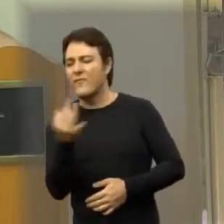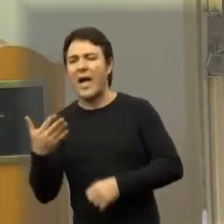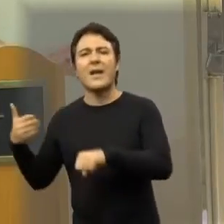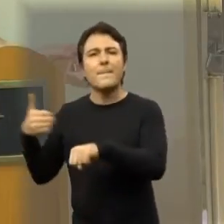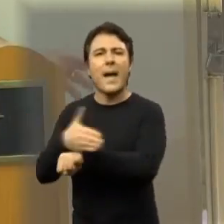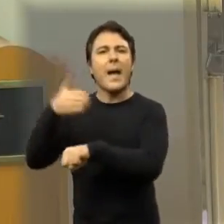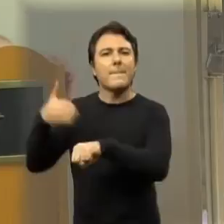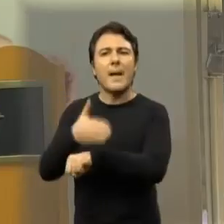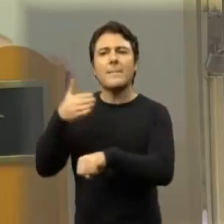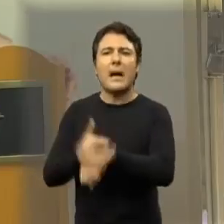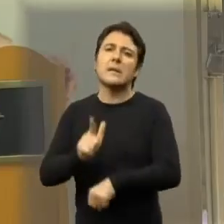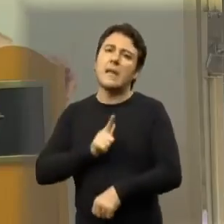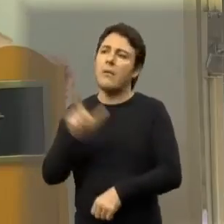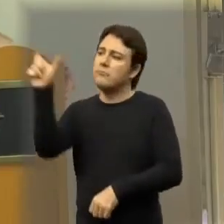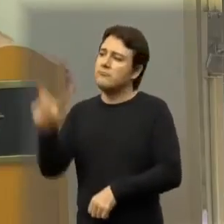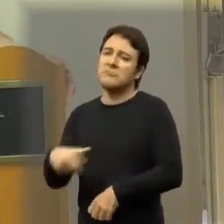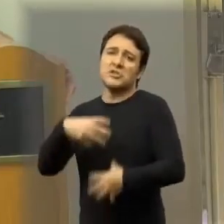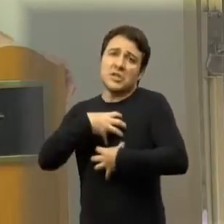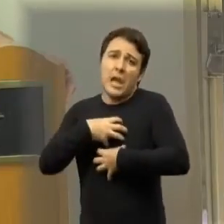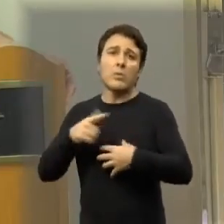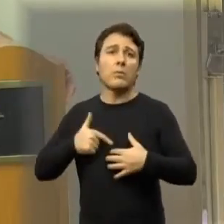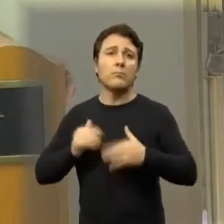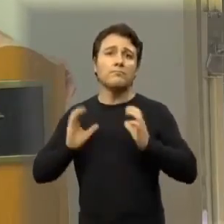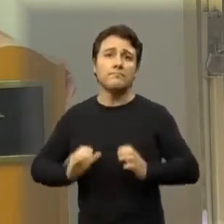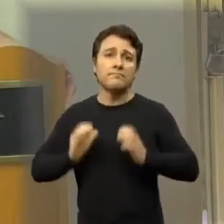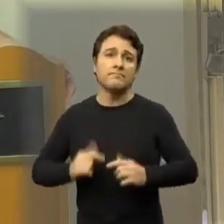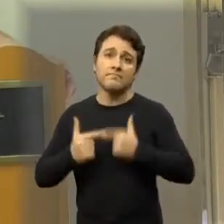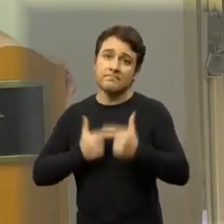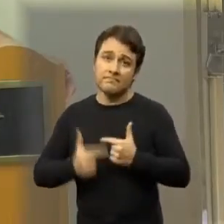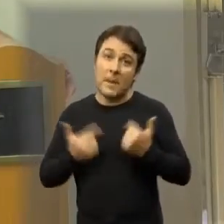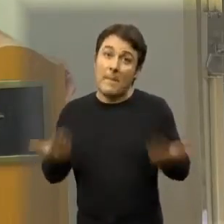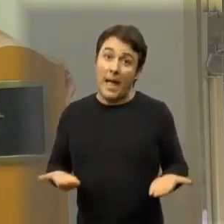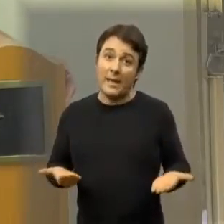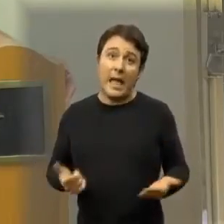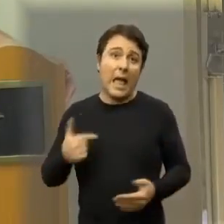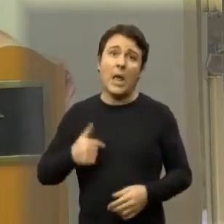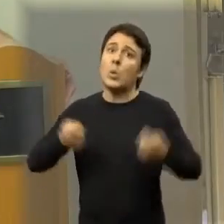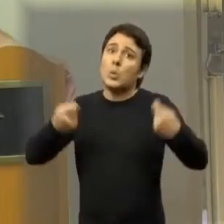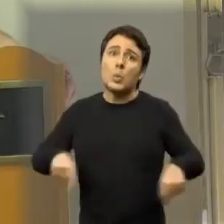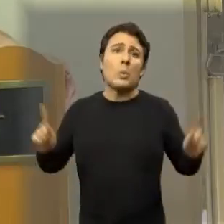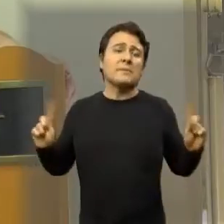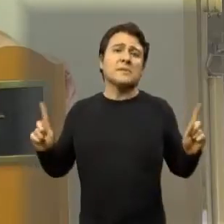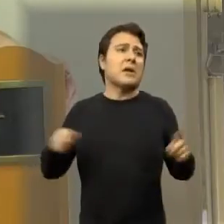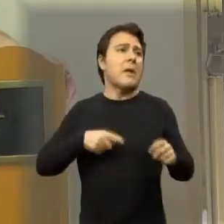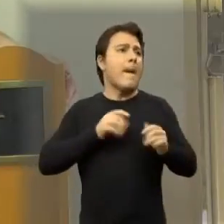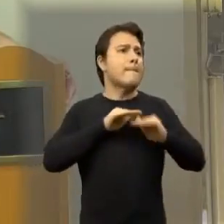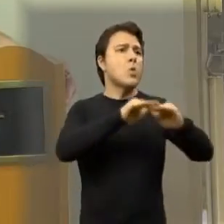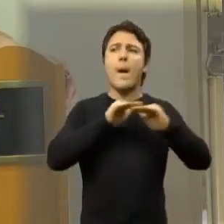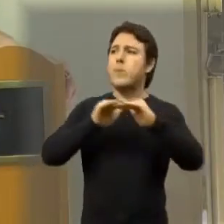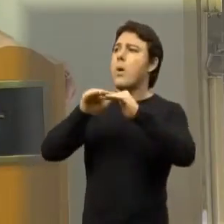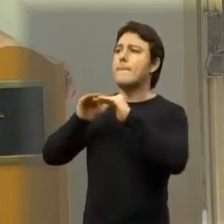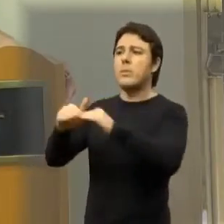aqui, cada qual com seu jeito e modo de trabalhar. Porém, nunca precisei atacar ninguém para me